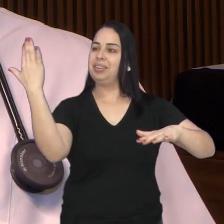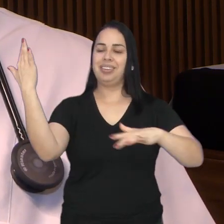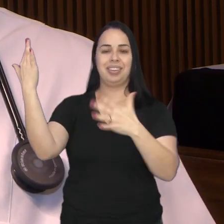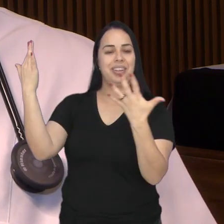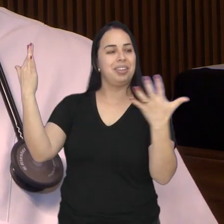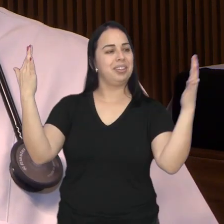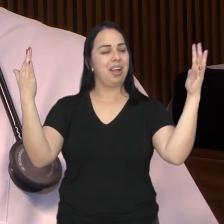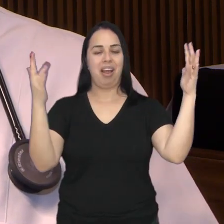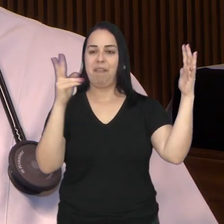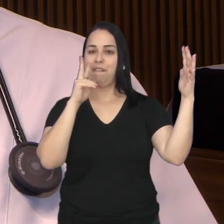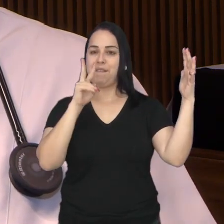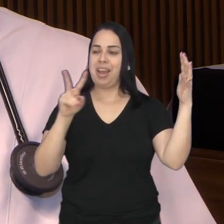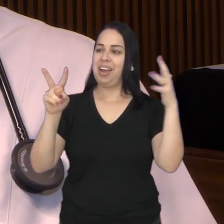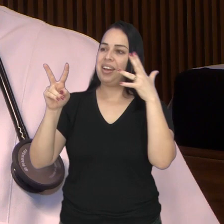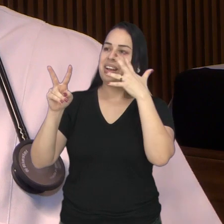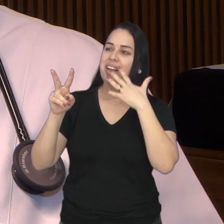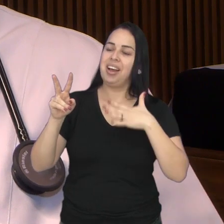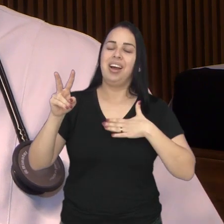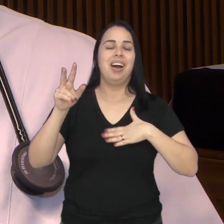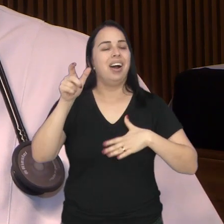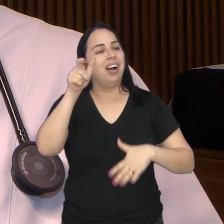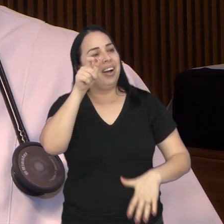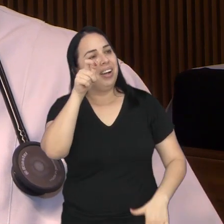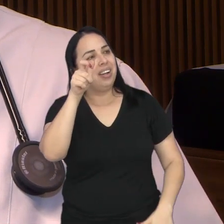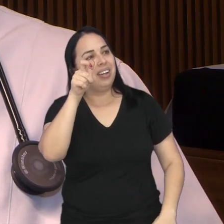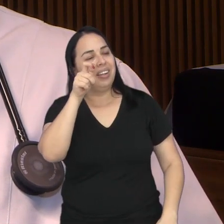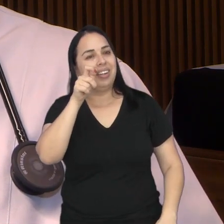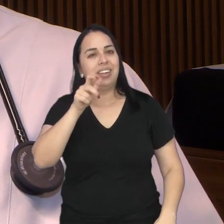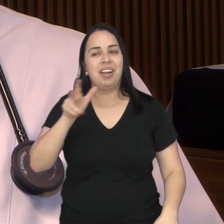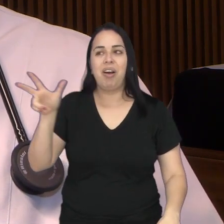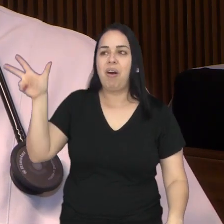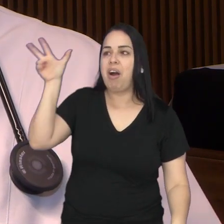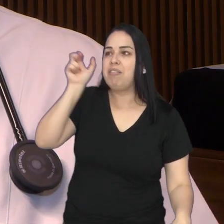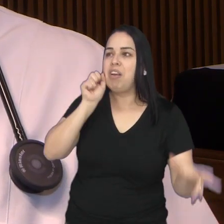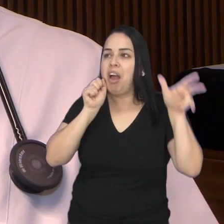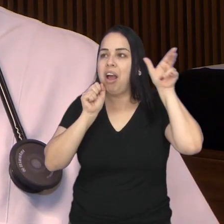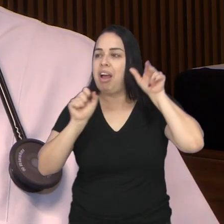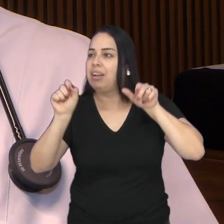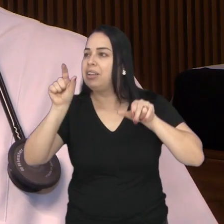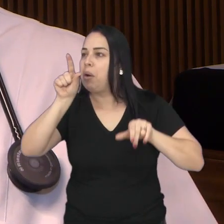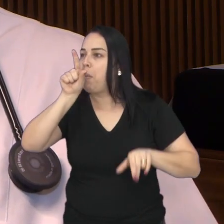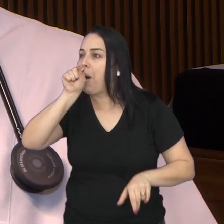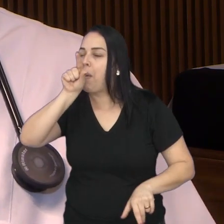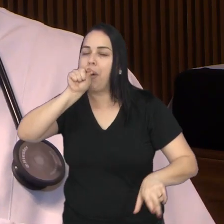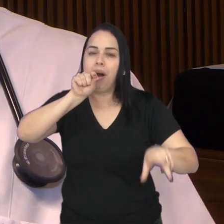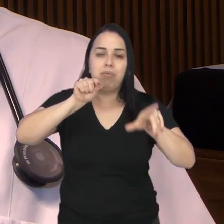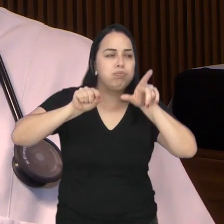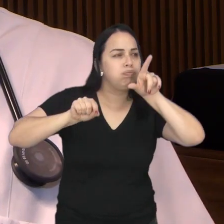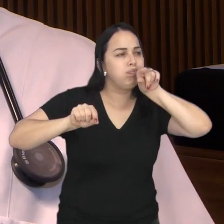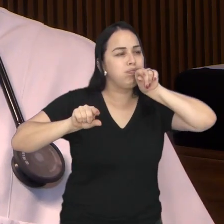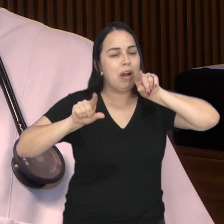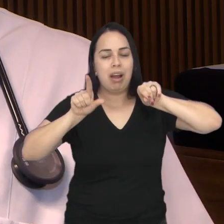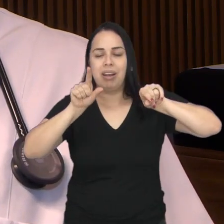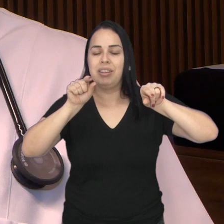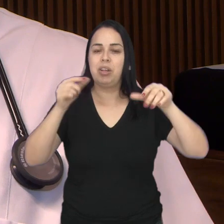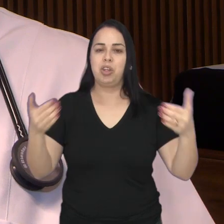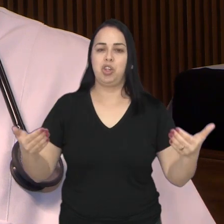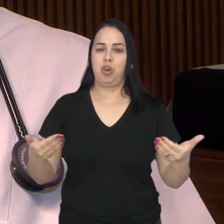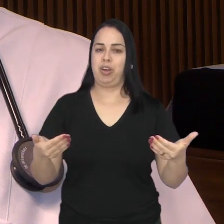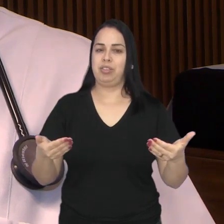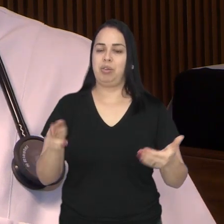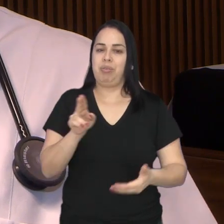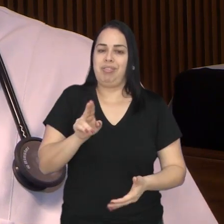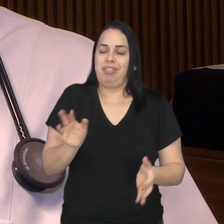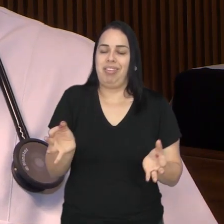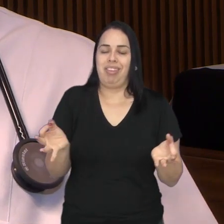né, na questão visual, consegue contemplar os sons da natureza, Hoje em dia,